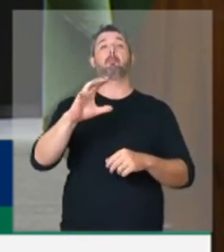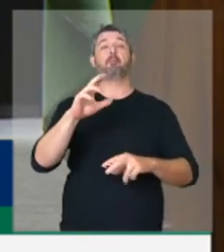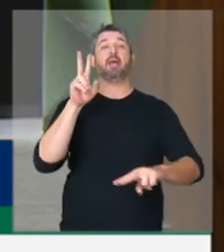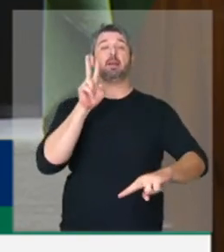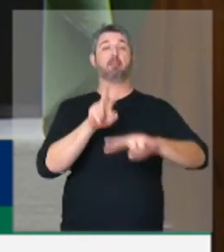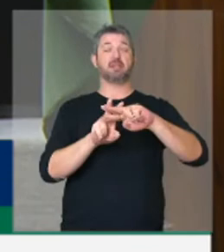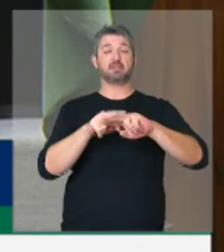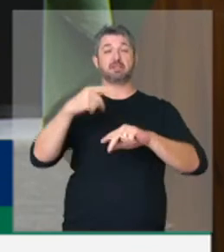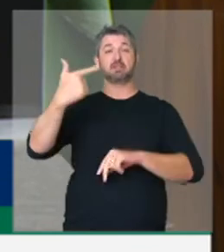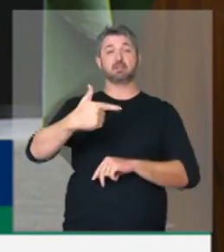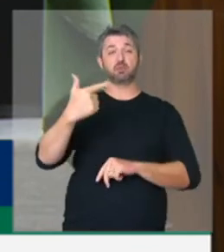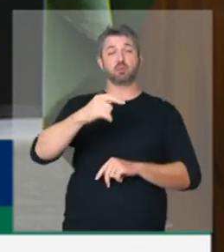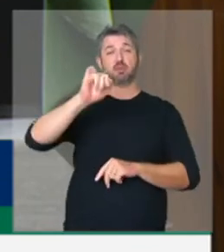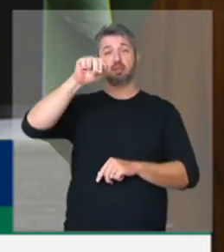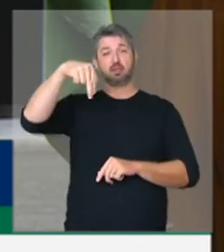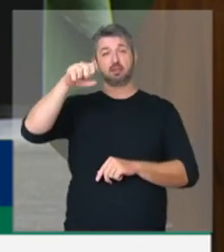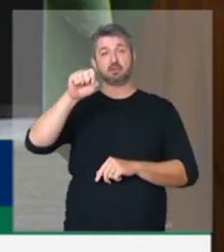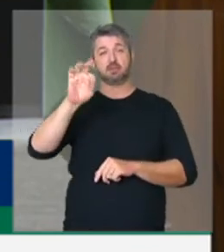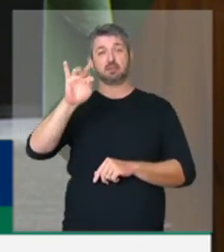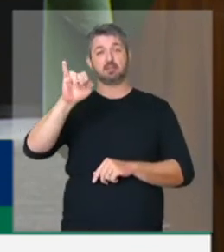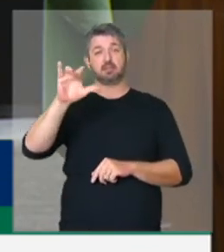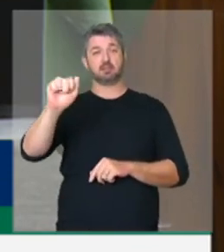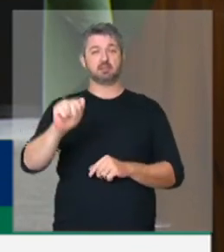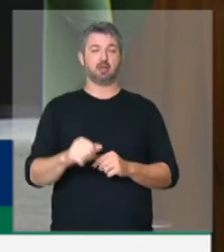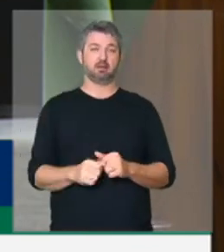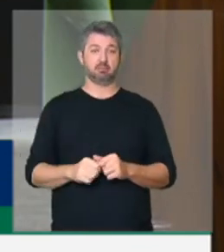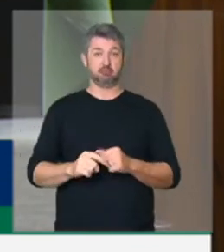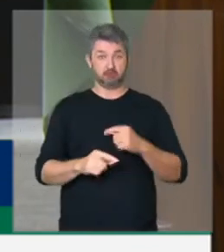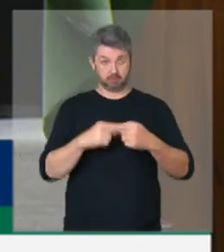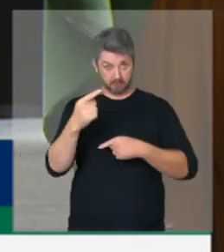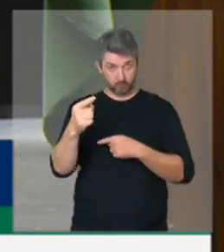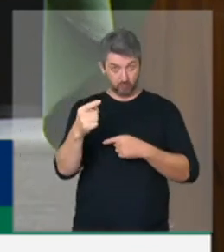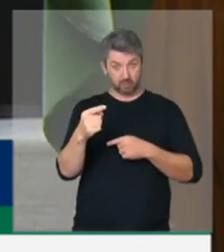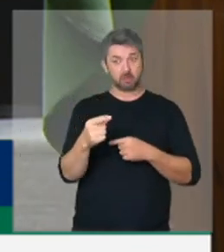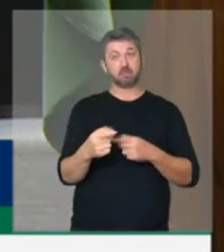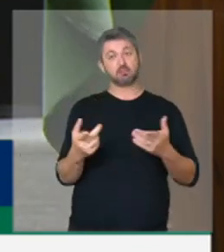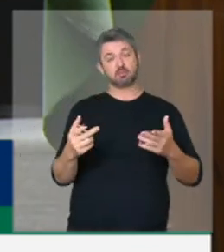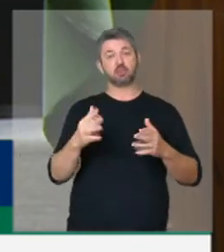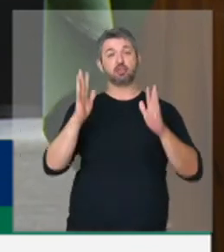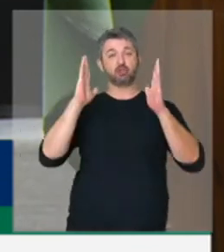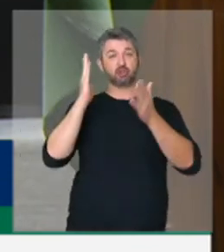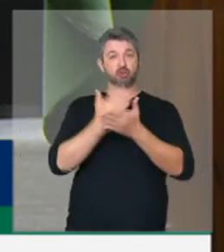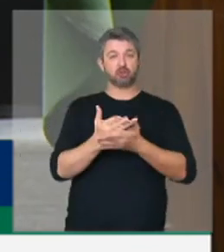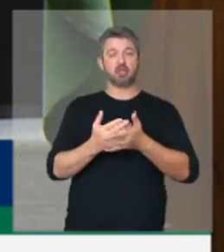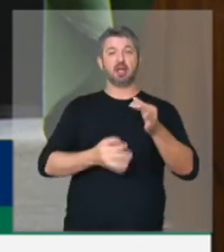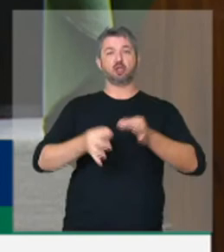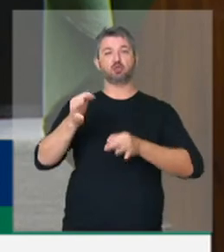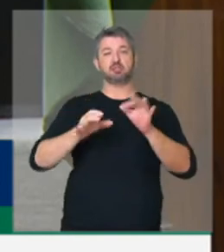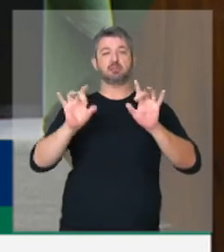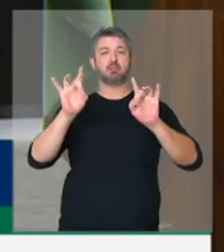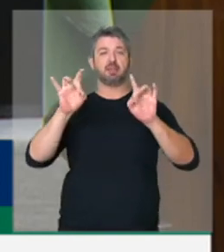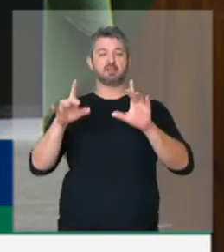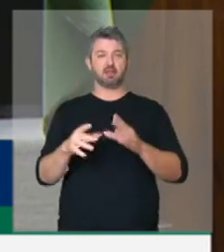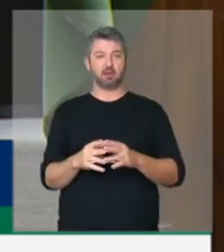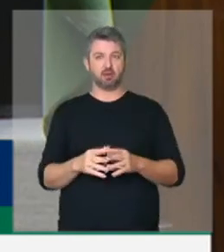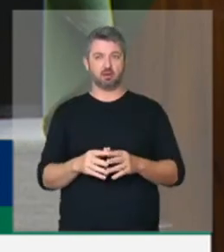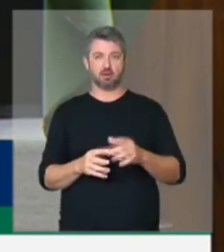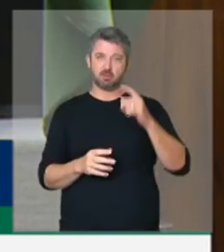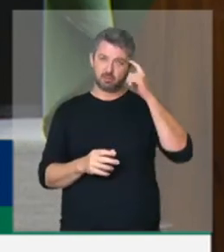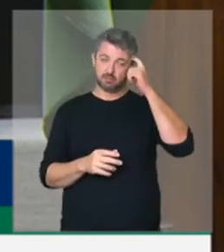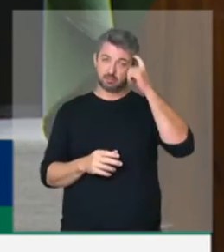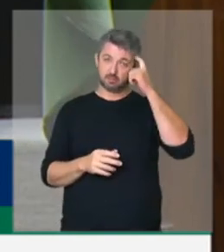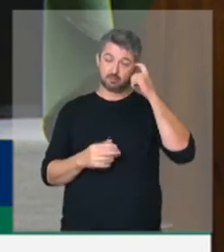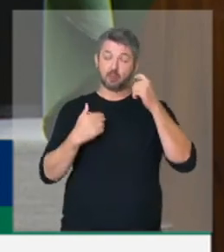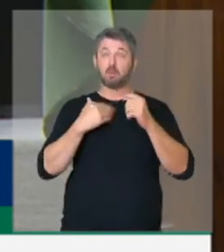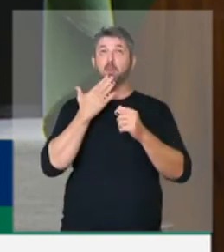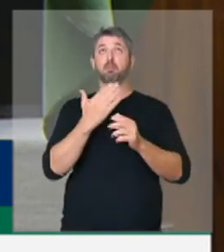prisão em segunda instância e depois o fim do foro privilegiado. É um apelo que eu